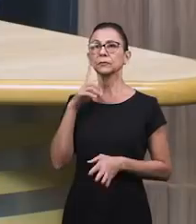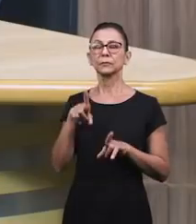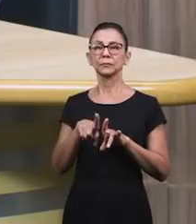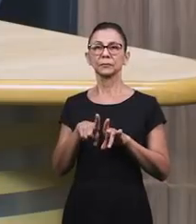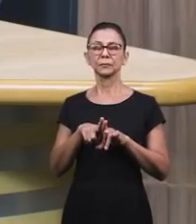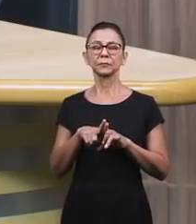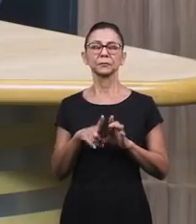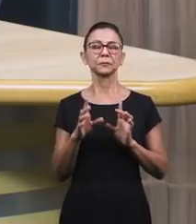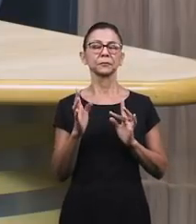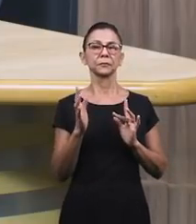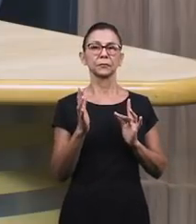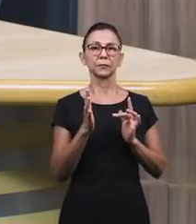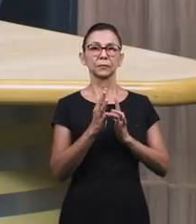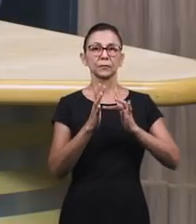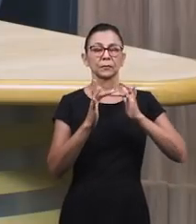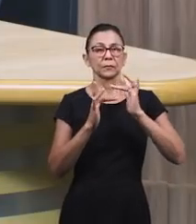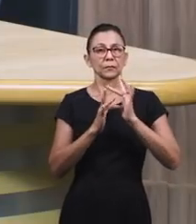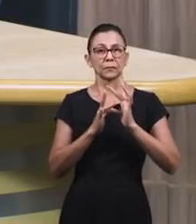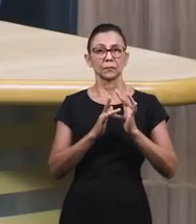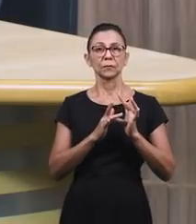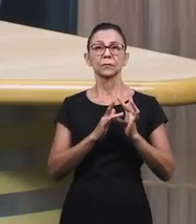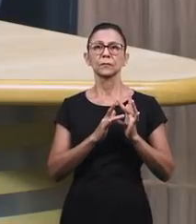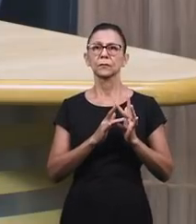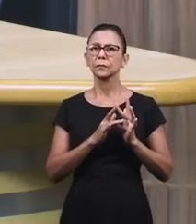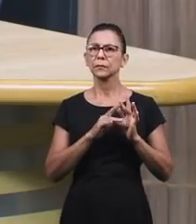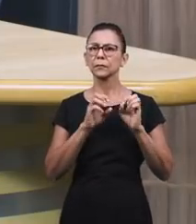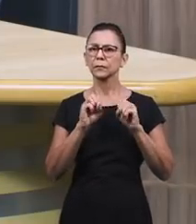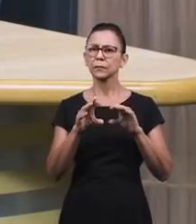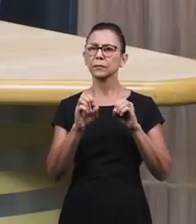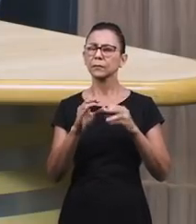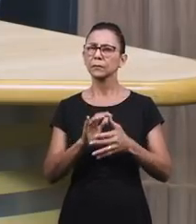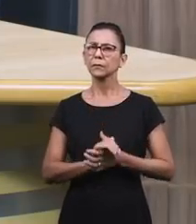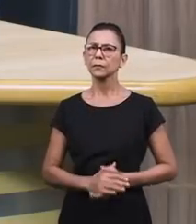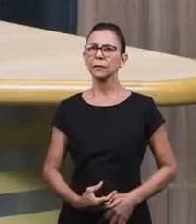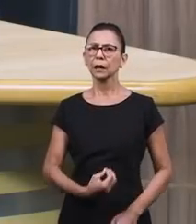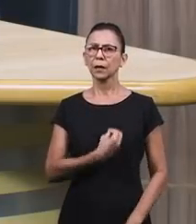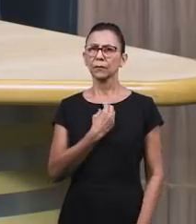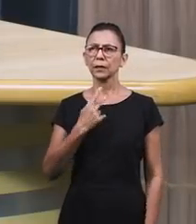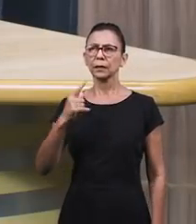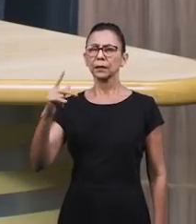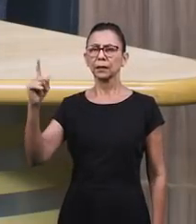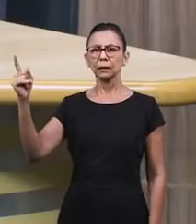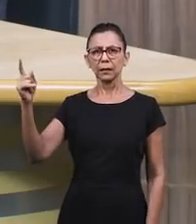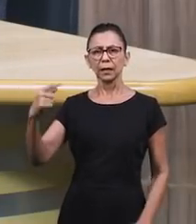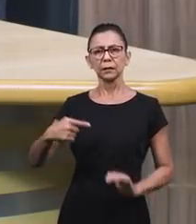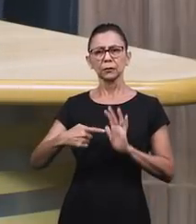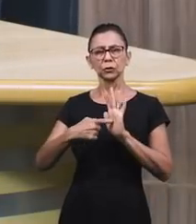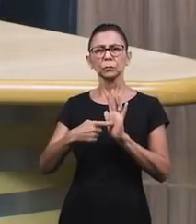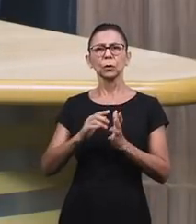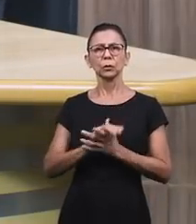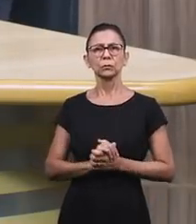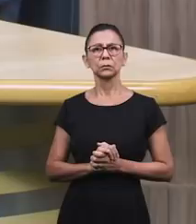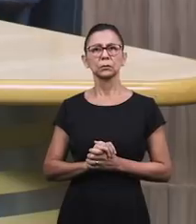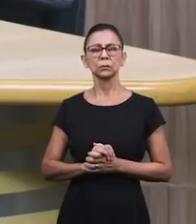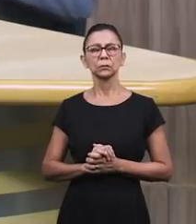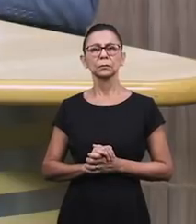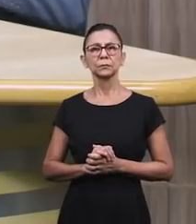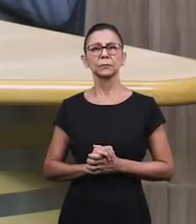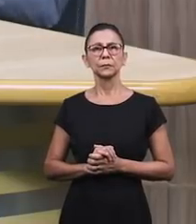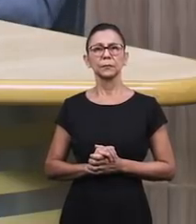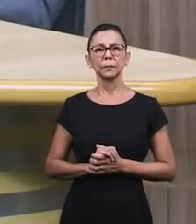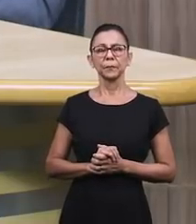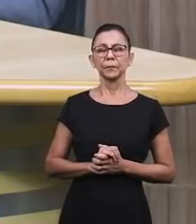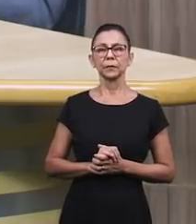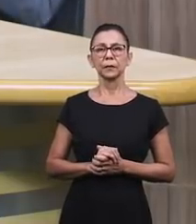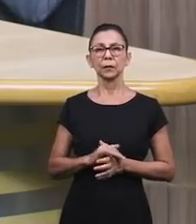Jesus falando, né? A vida eterna é esta, que conheçam a ti por único Deus verdadeiro. João 17:3. Então é Jesus quando